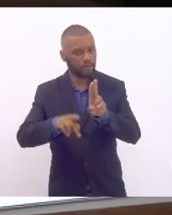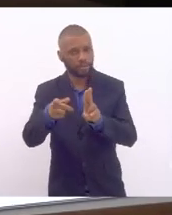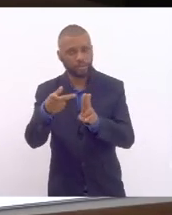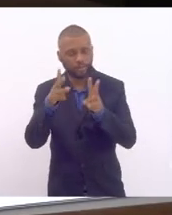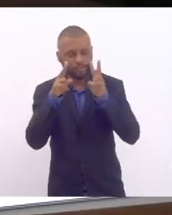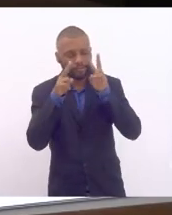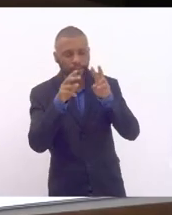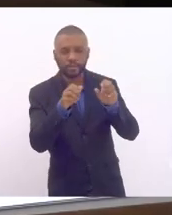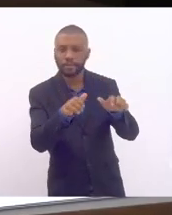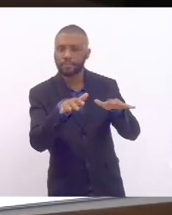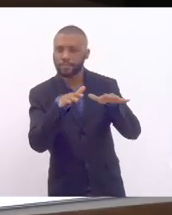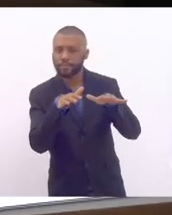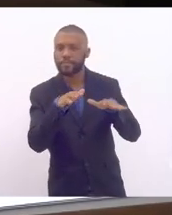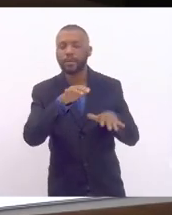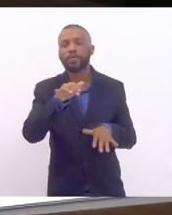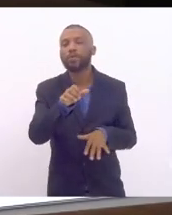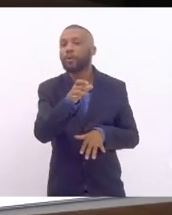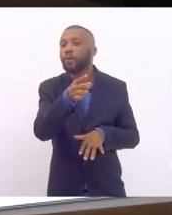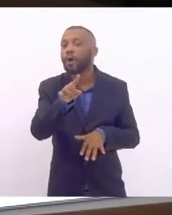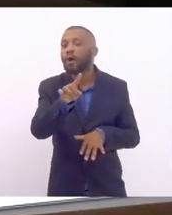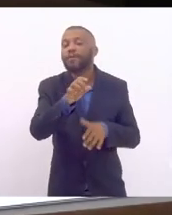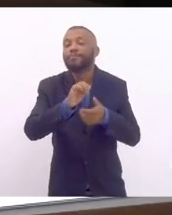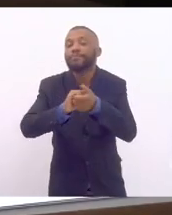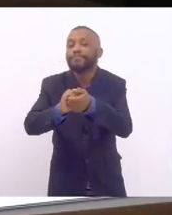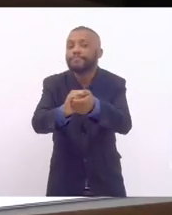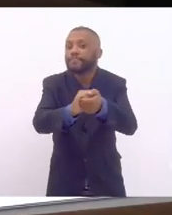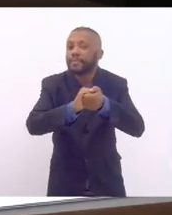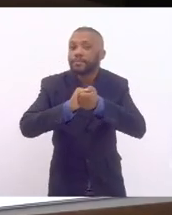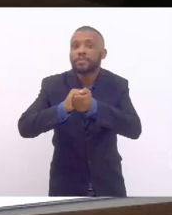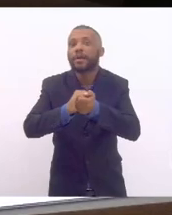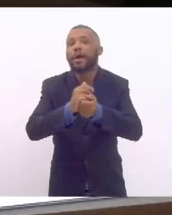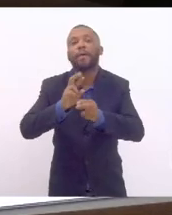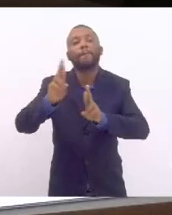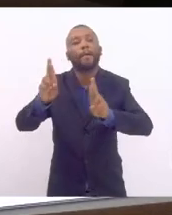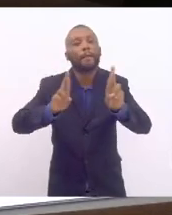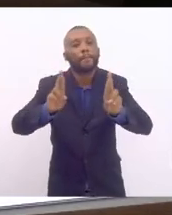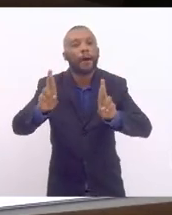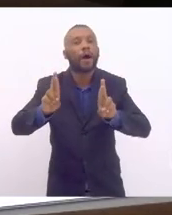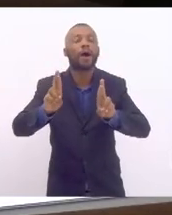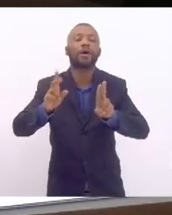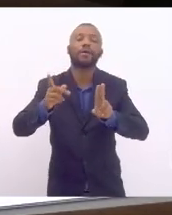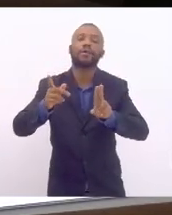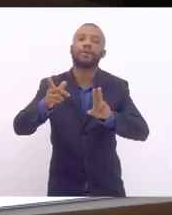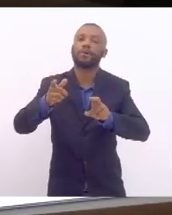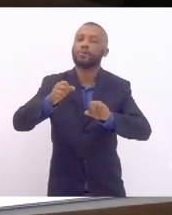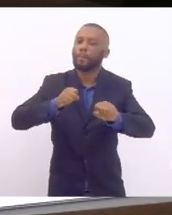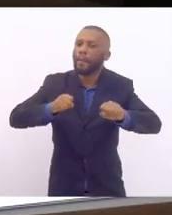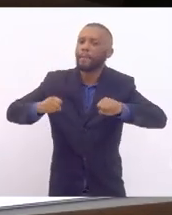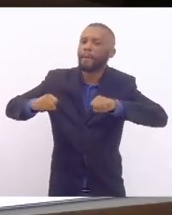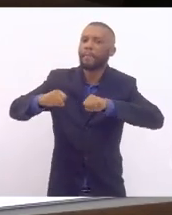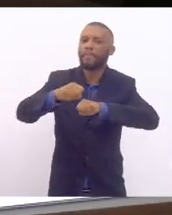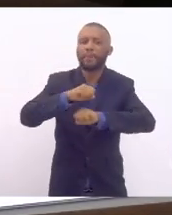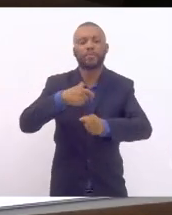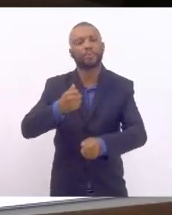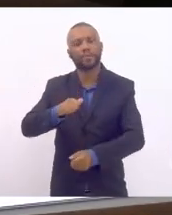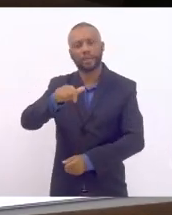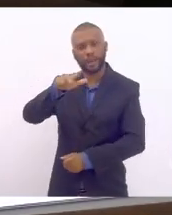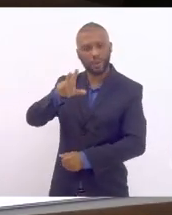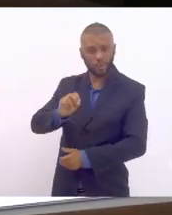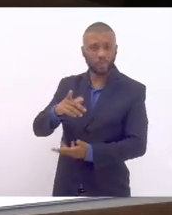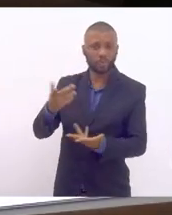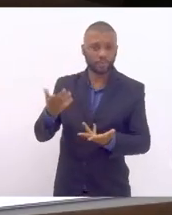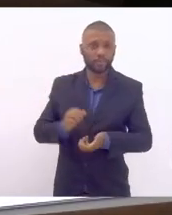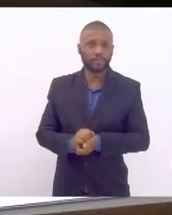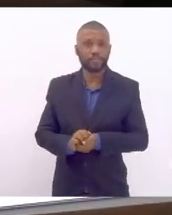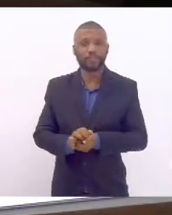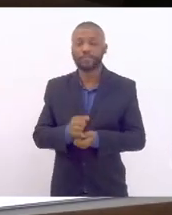plateia que o senhor presidente João saudar os representantes dos das organizações estudantis dizer que a